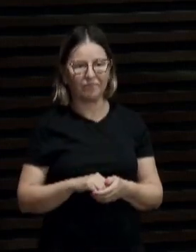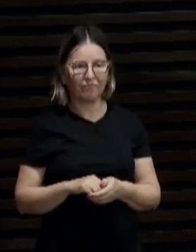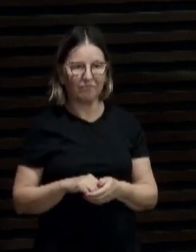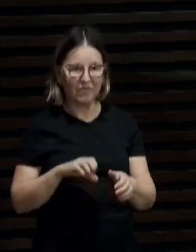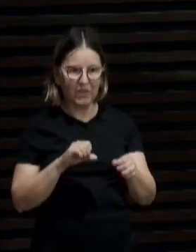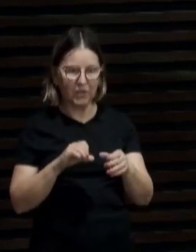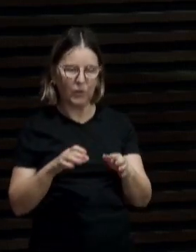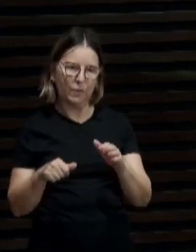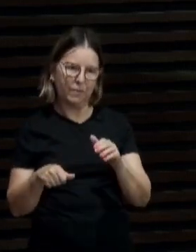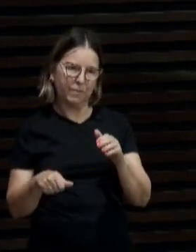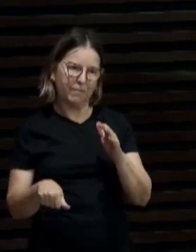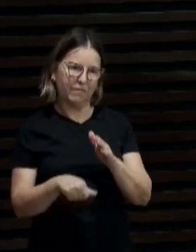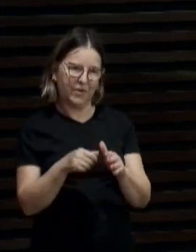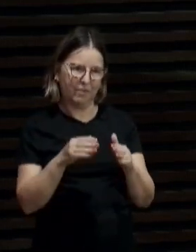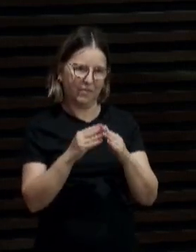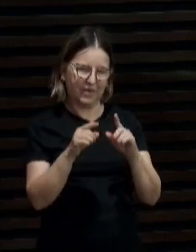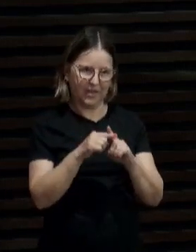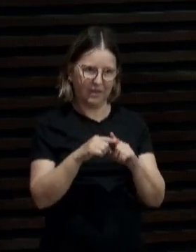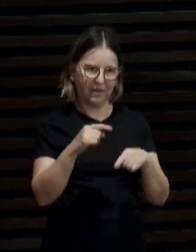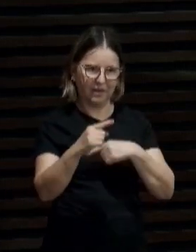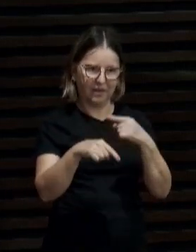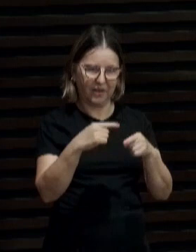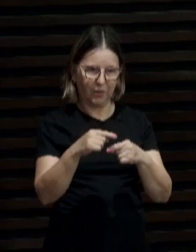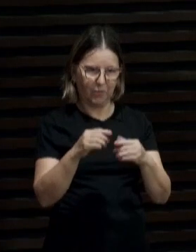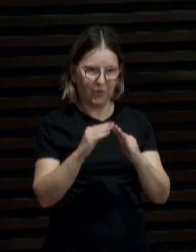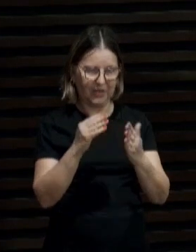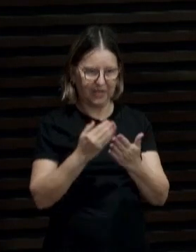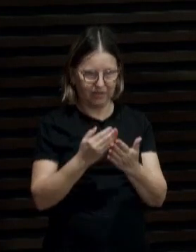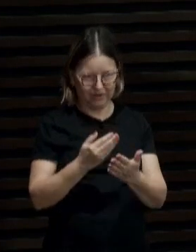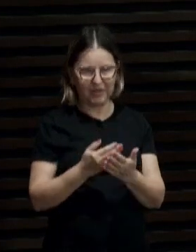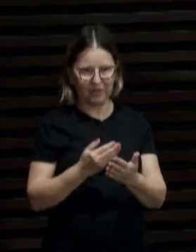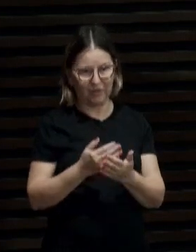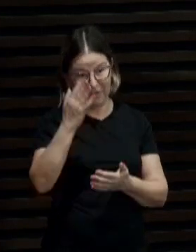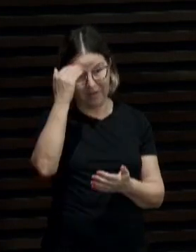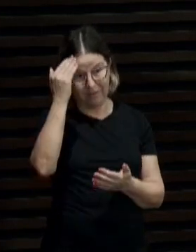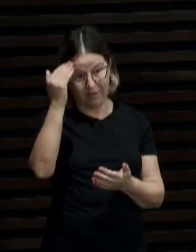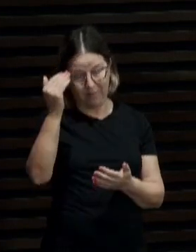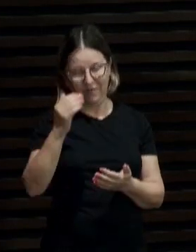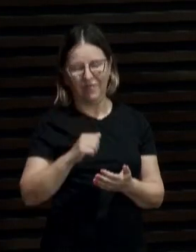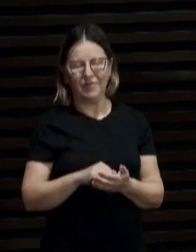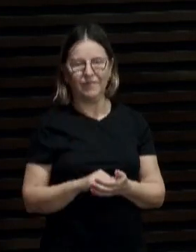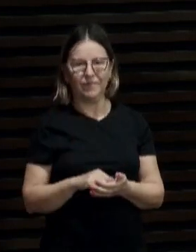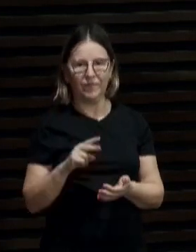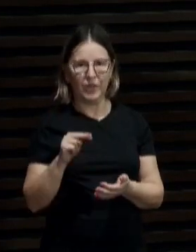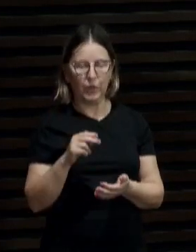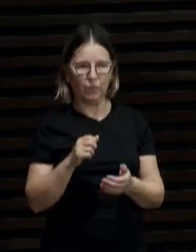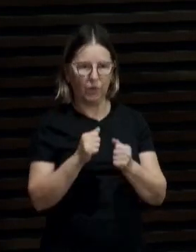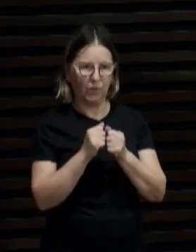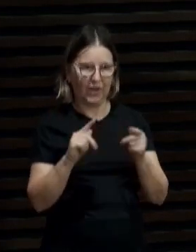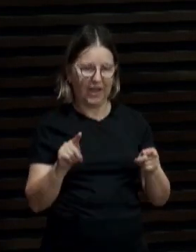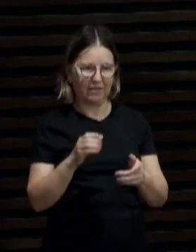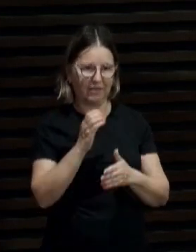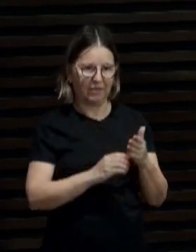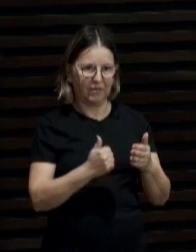primeiramente na sinagoga e depois na famosa escola de Tirano, conforme Atos 19:1. Vamos